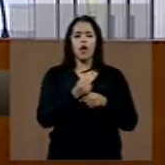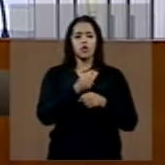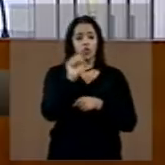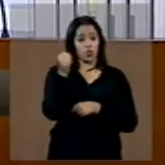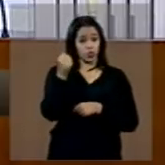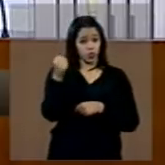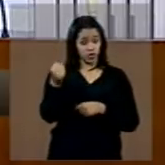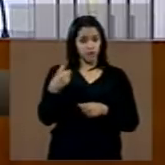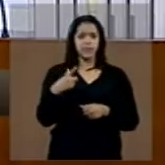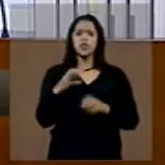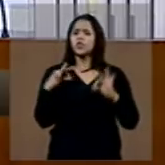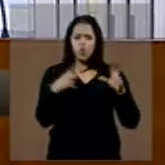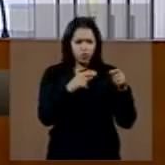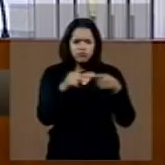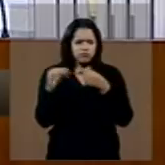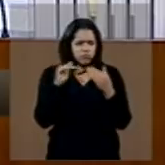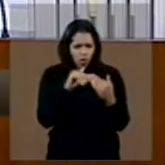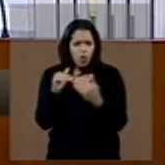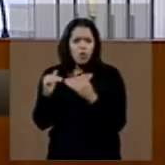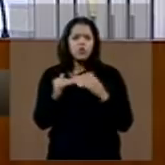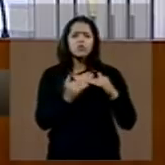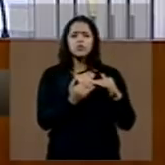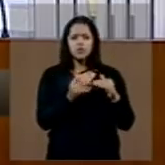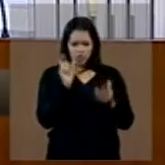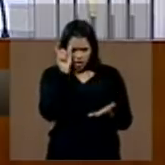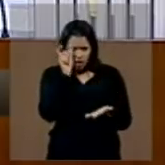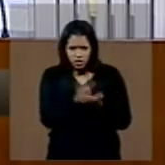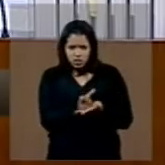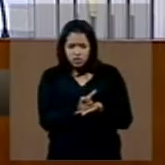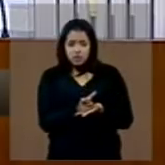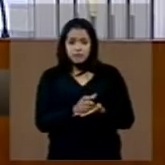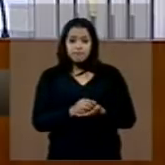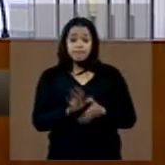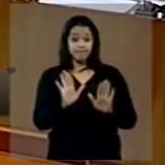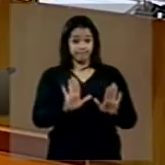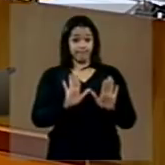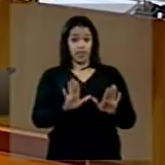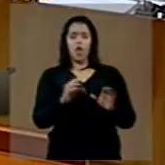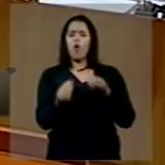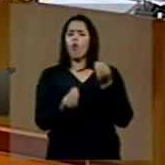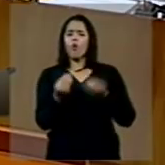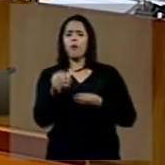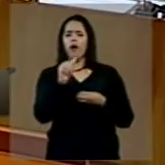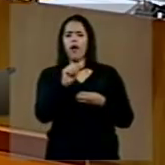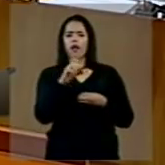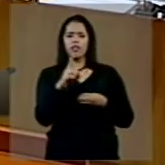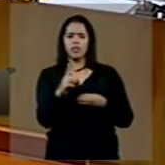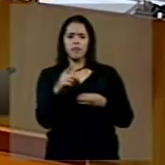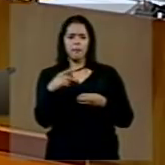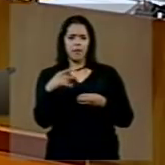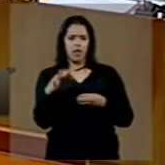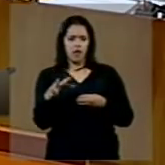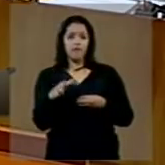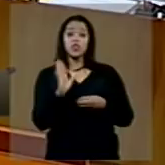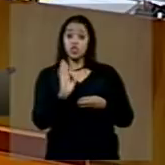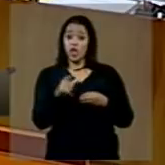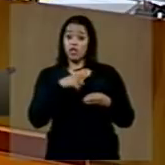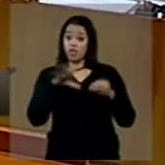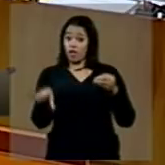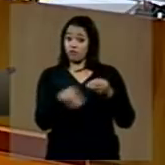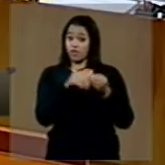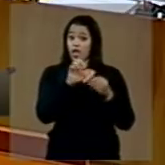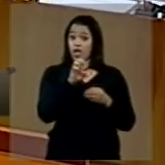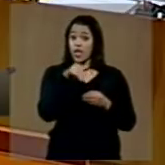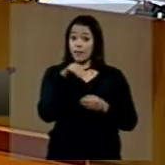1988. Estariam todos de acordo com a tese? Presidente, só um... Como é a DPF, não precisa votar a tese, né? Ele coloca na ementa só, né?